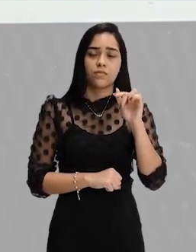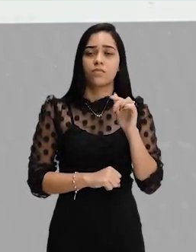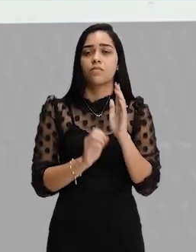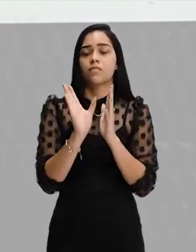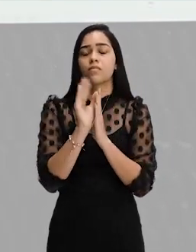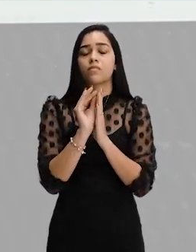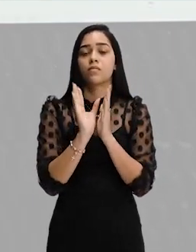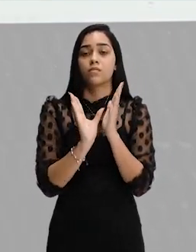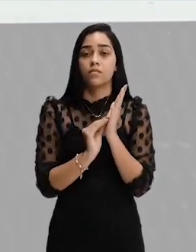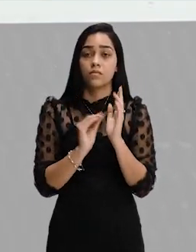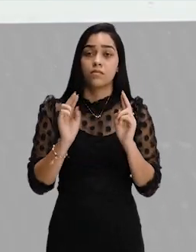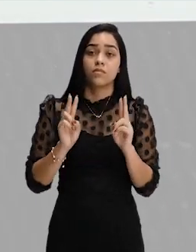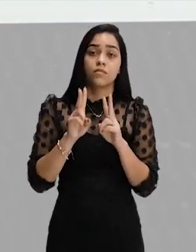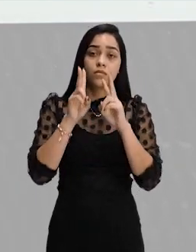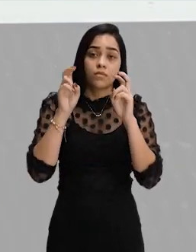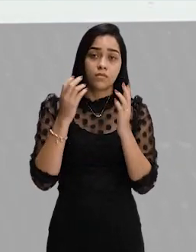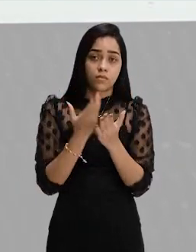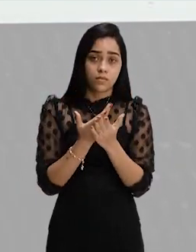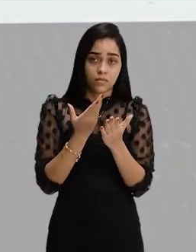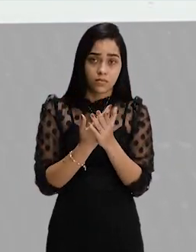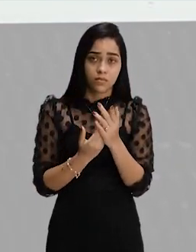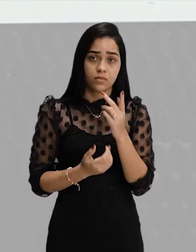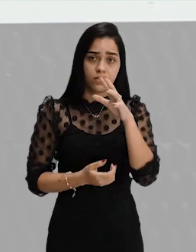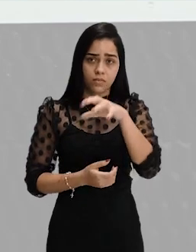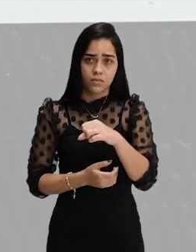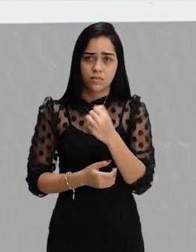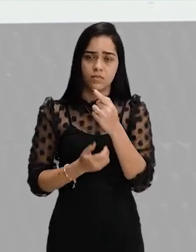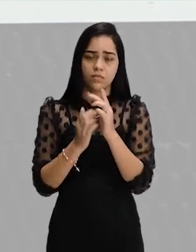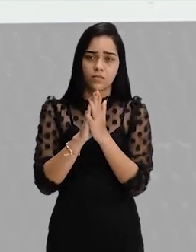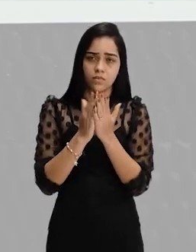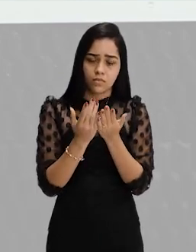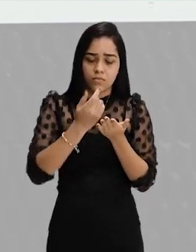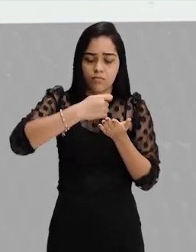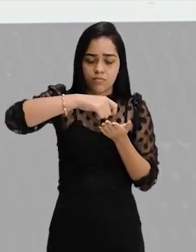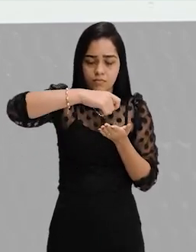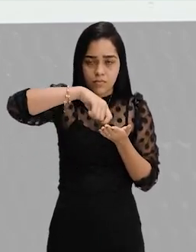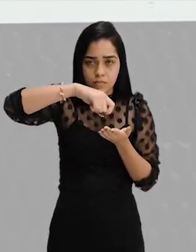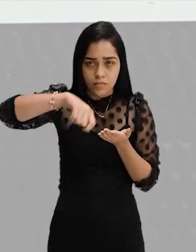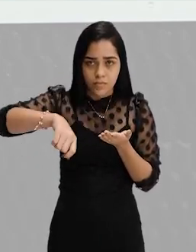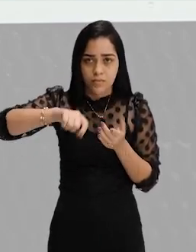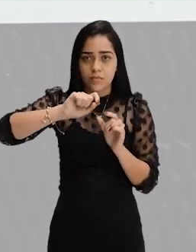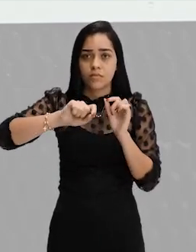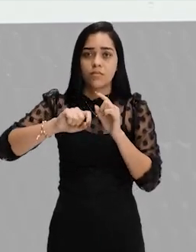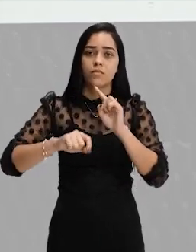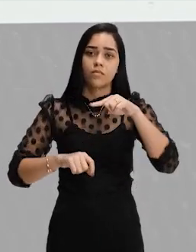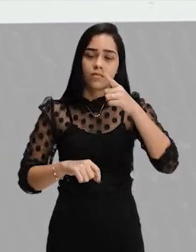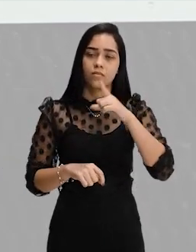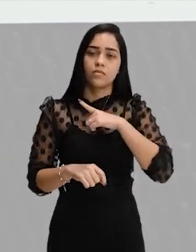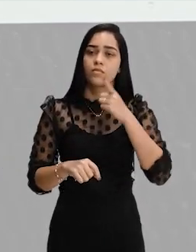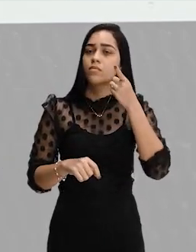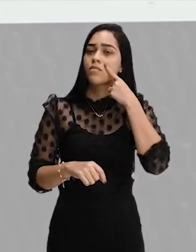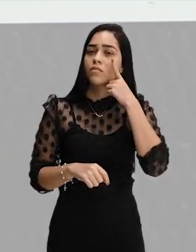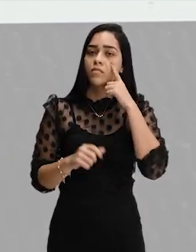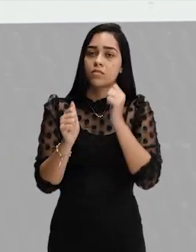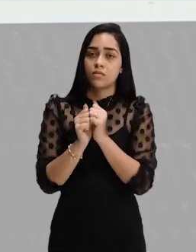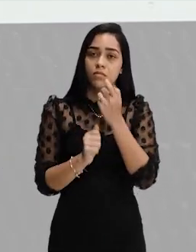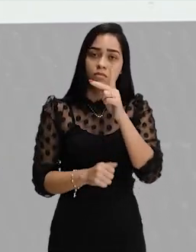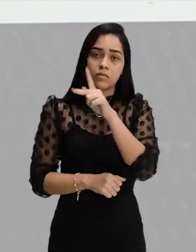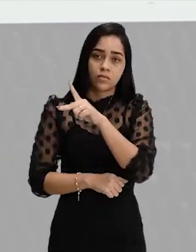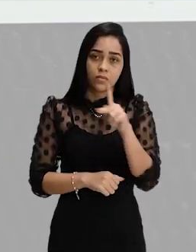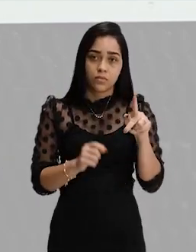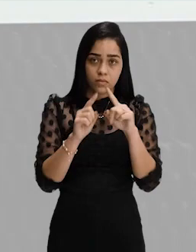conteúdo, nosso tema da aula de hoje. Pegue o seu caderno, faça as anotações para que depois você possa tirar suas dúvidas com o professor lá na